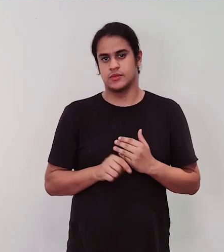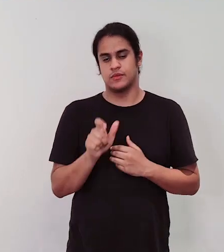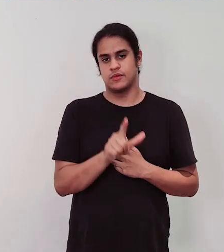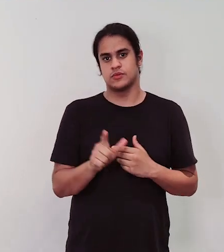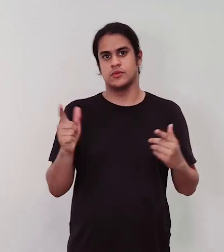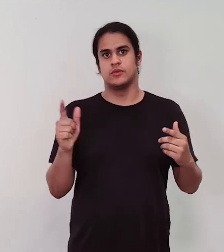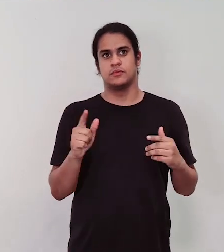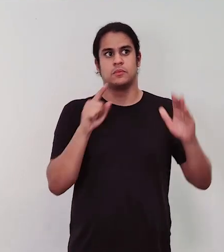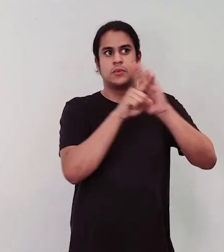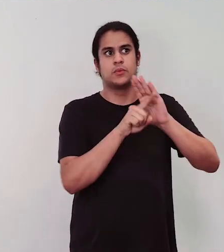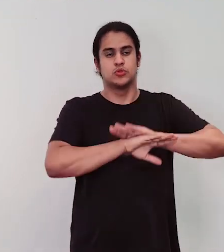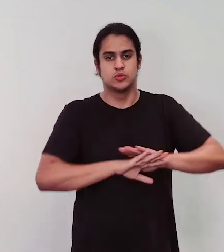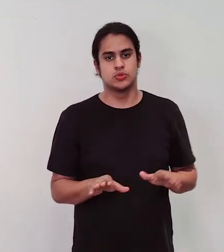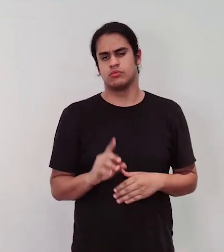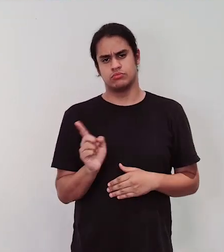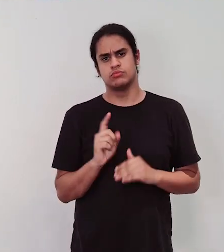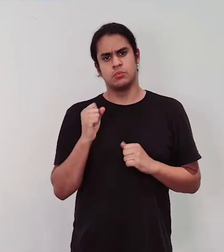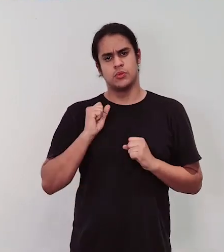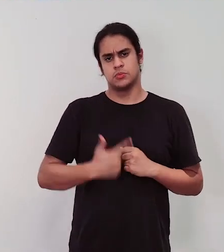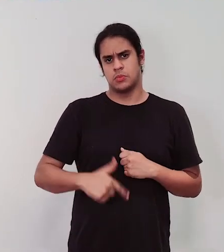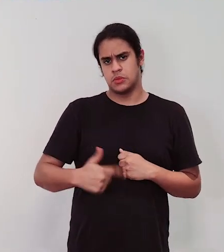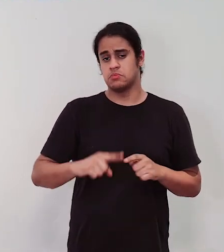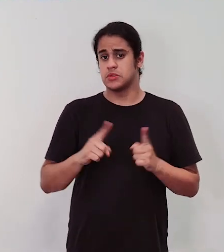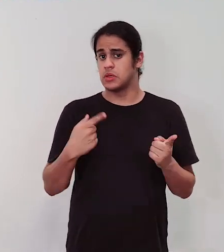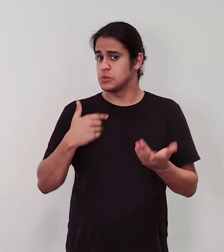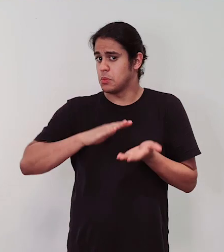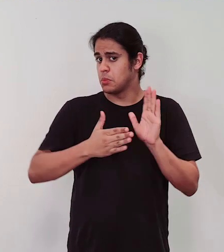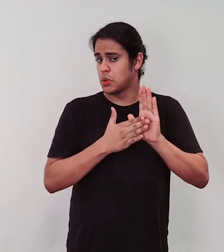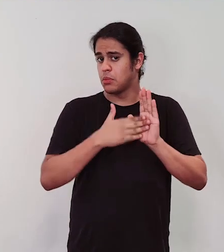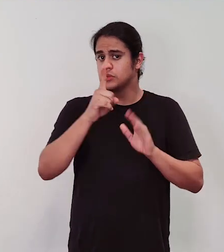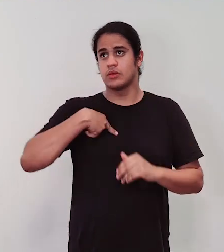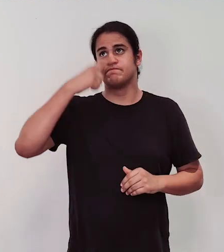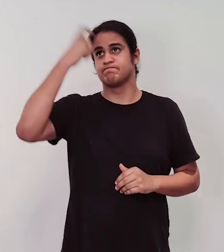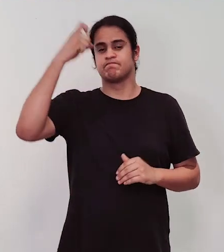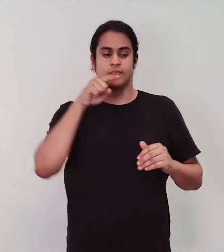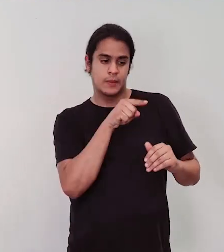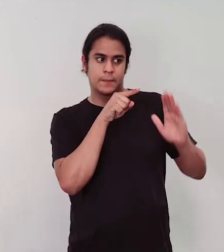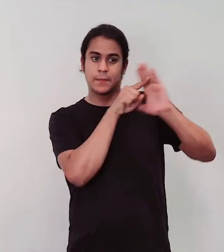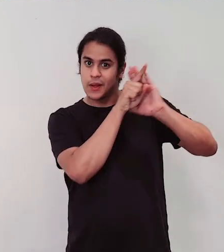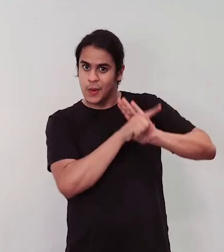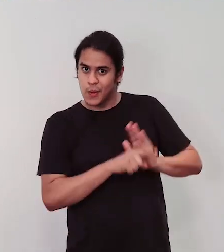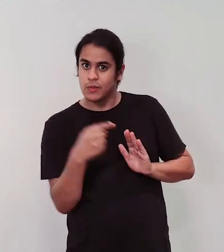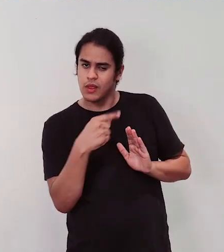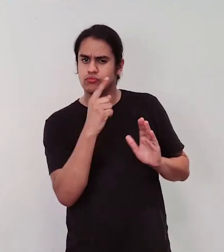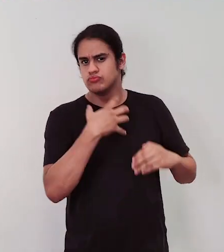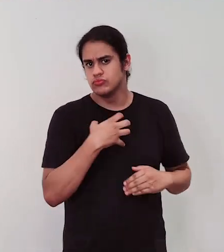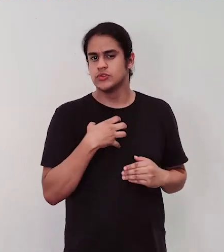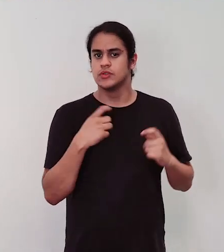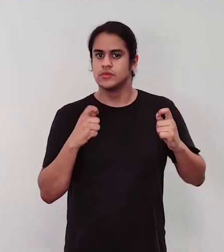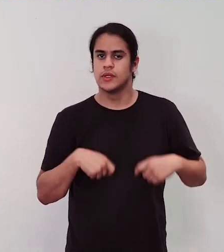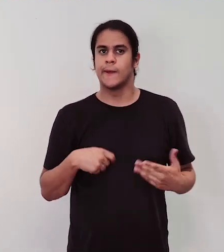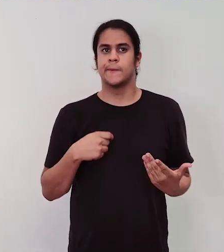não precisa ser só perguntas, mas eu estou propondo aqui a ideia da pergunta como uma forma de